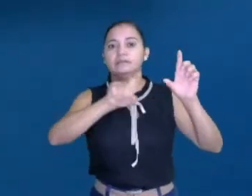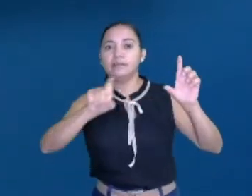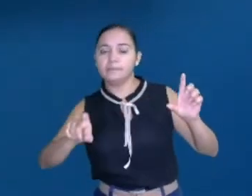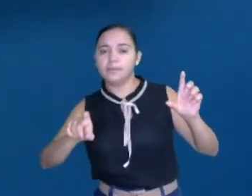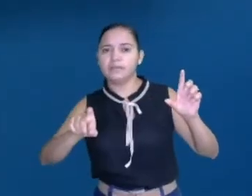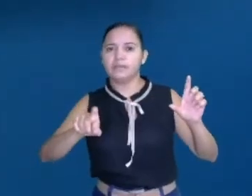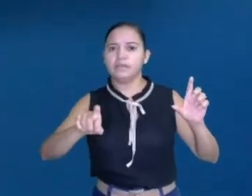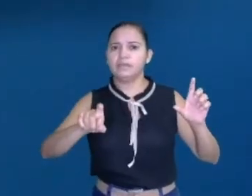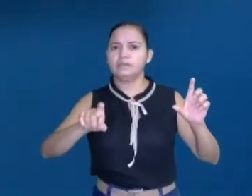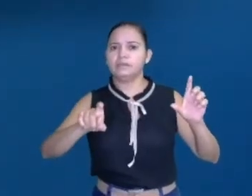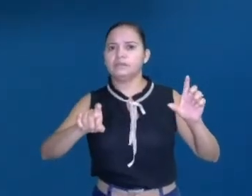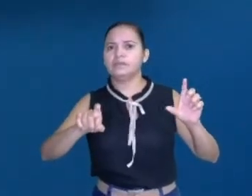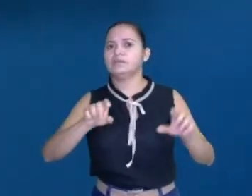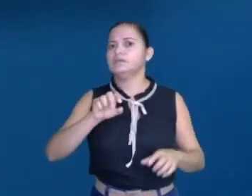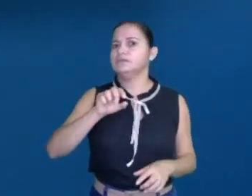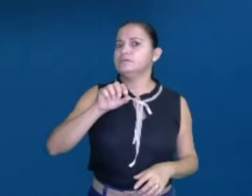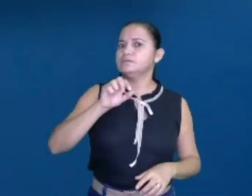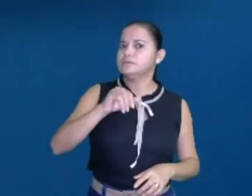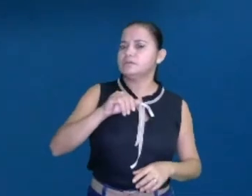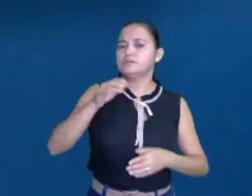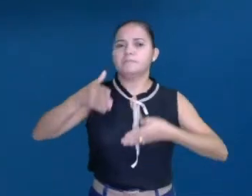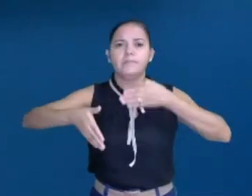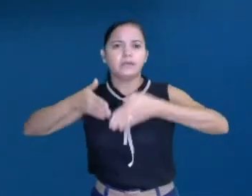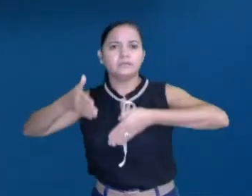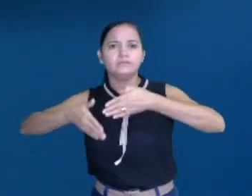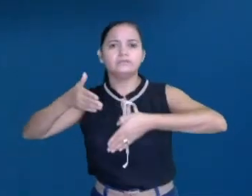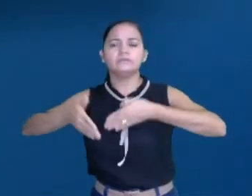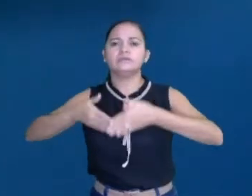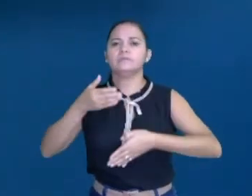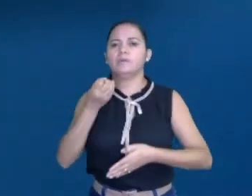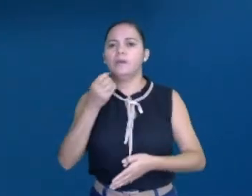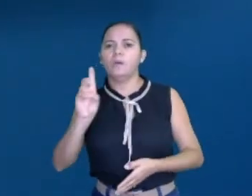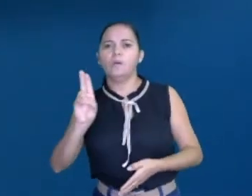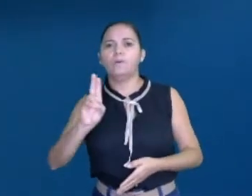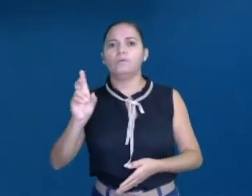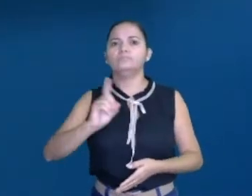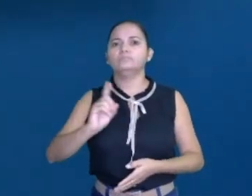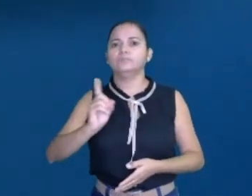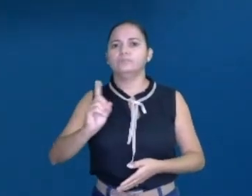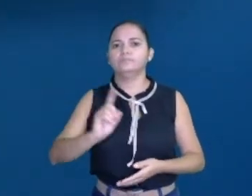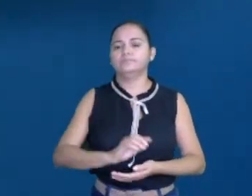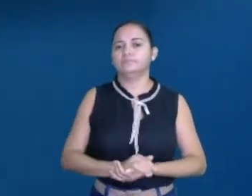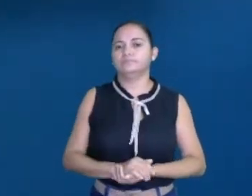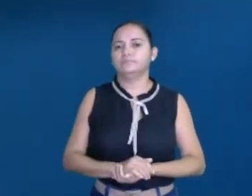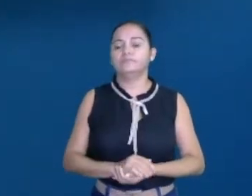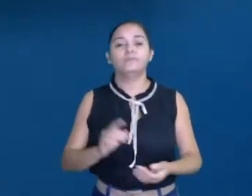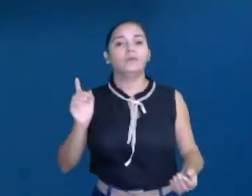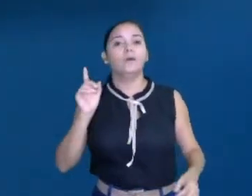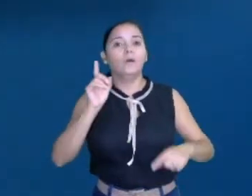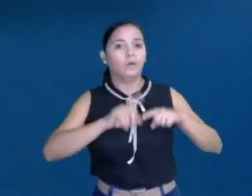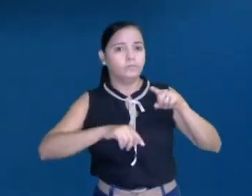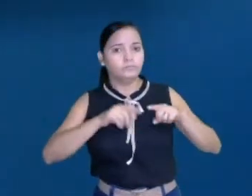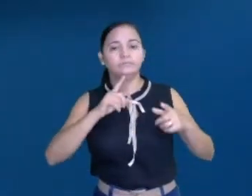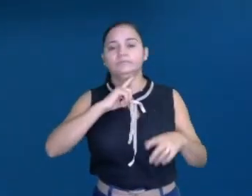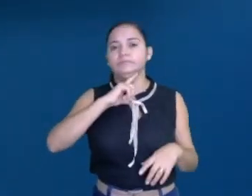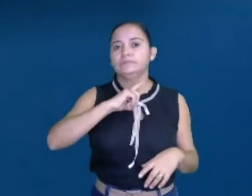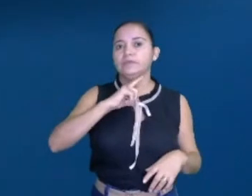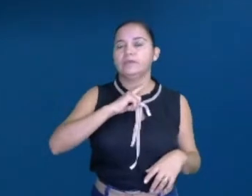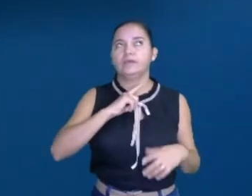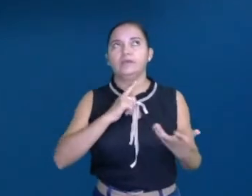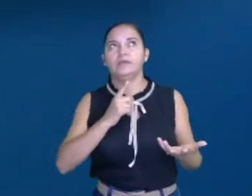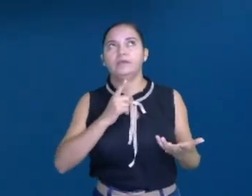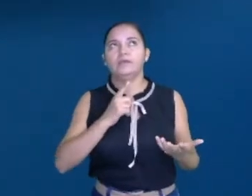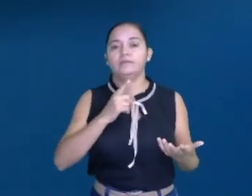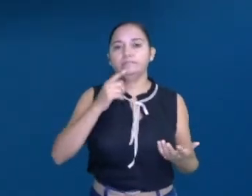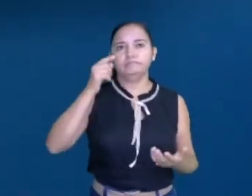do ser humano, ele participar ou não de um grupo social, ele por si só já existe. Objetivos comuns, eles têm que